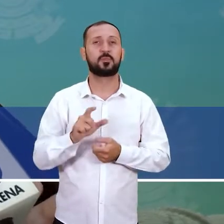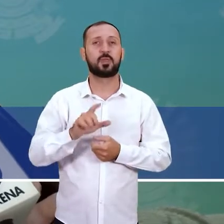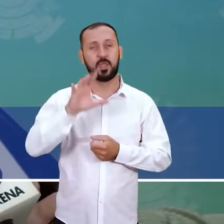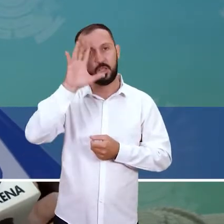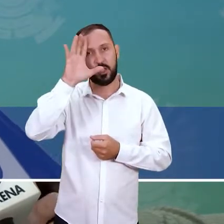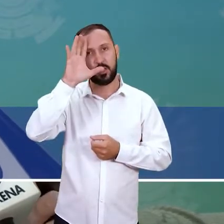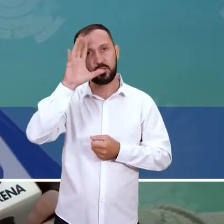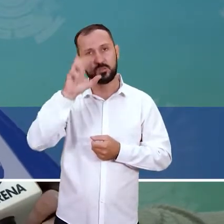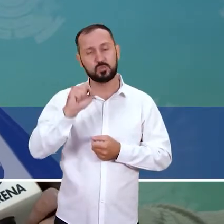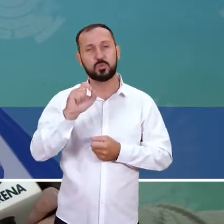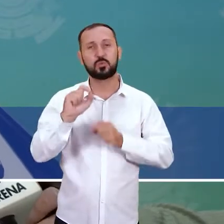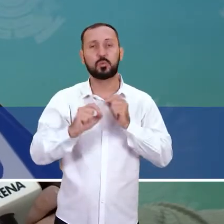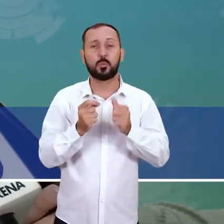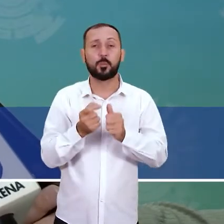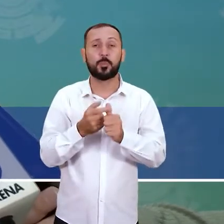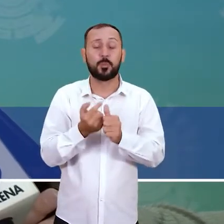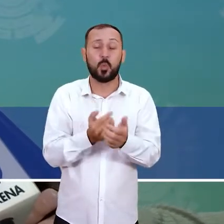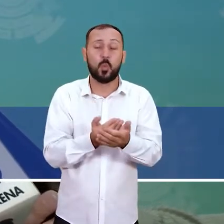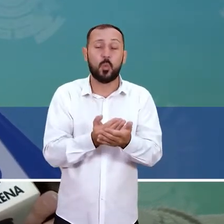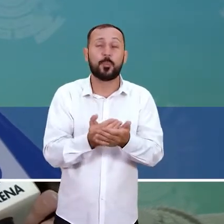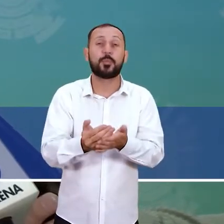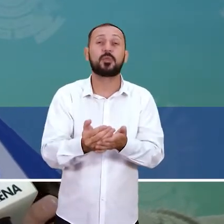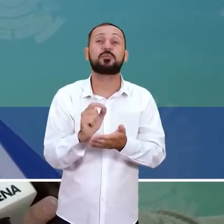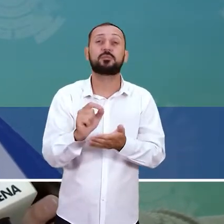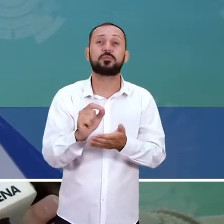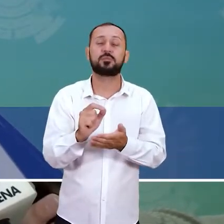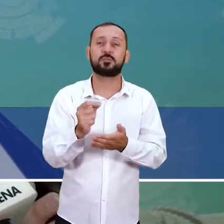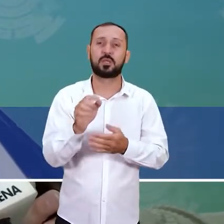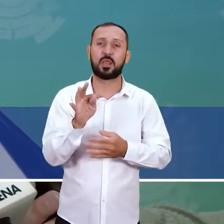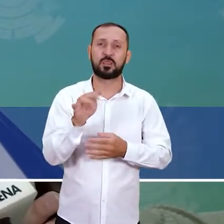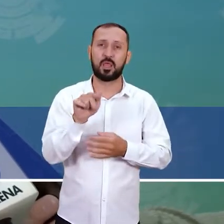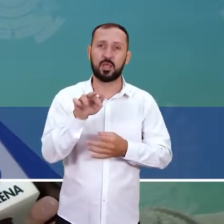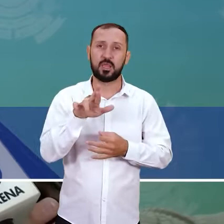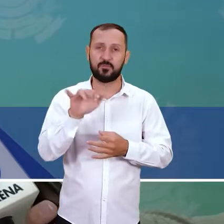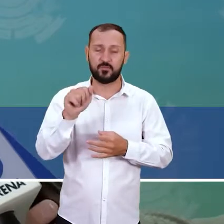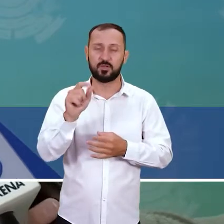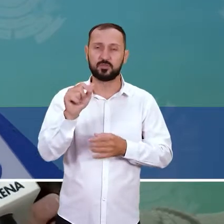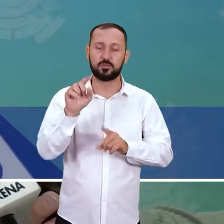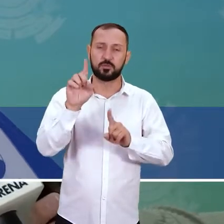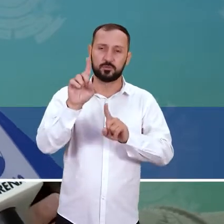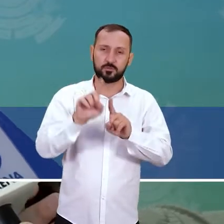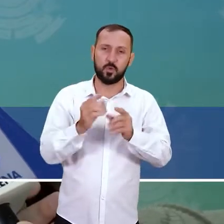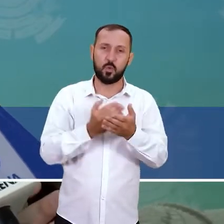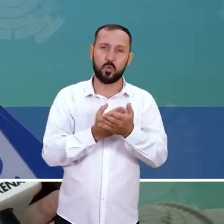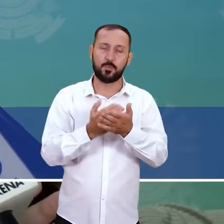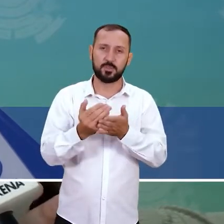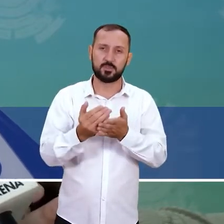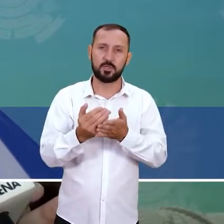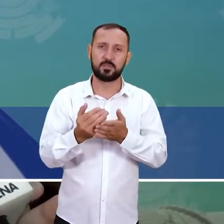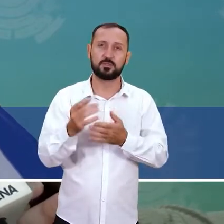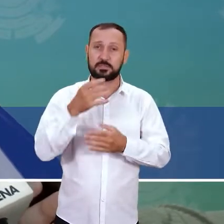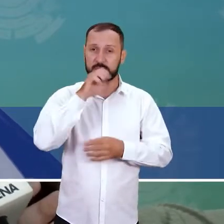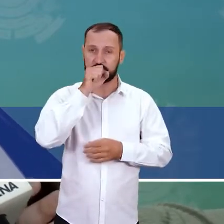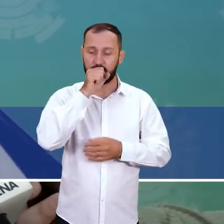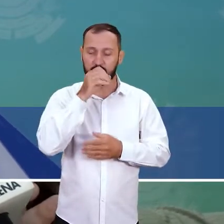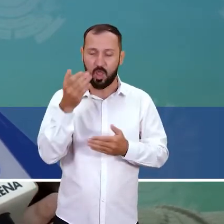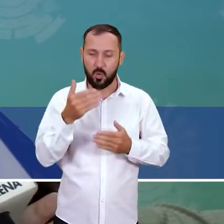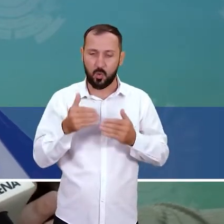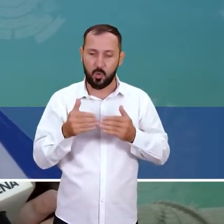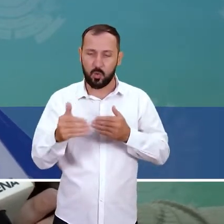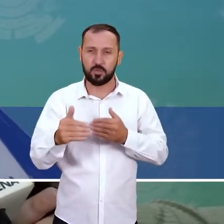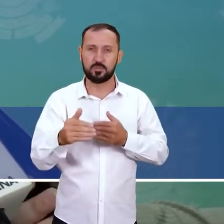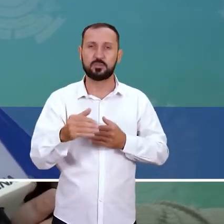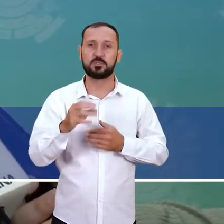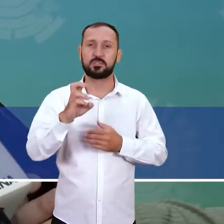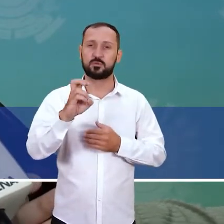Transportes Terrestres que resultasse, num primeiro momento, na redução de tarifas, o que vai ocorrer a partir de 0